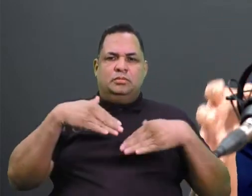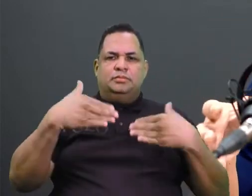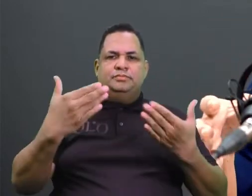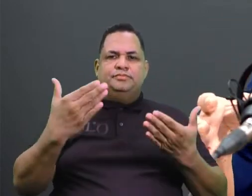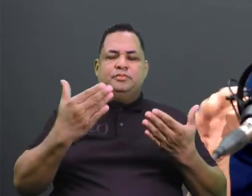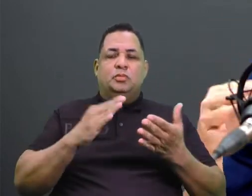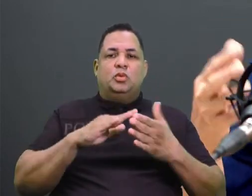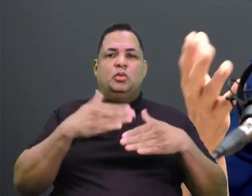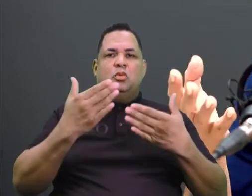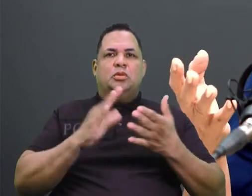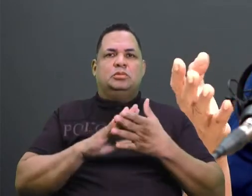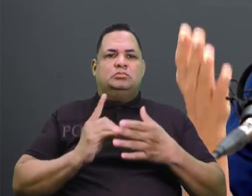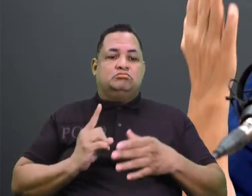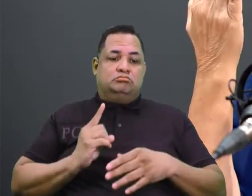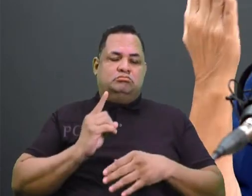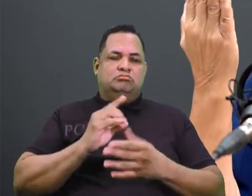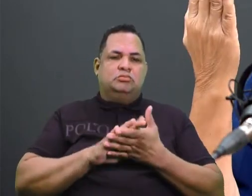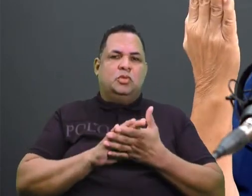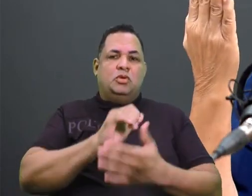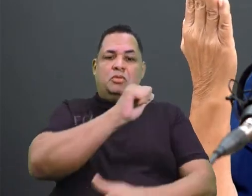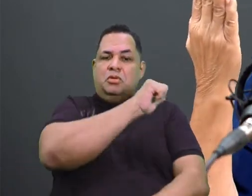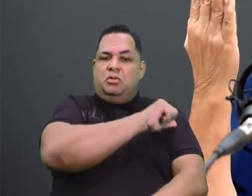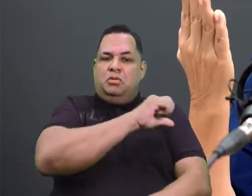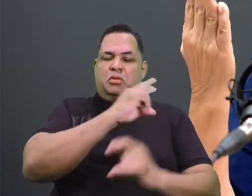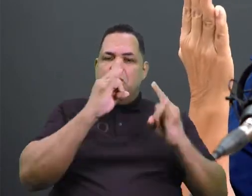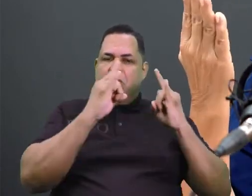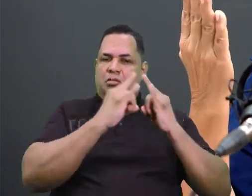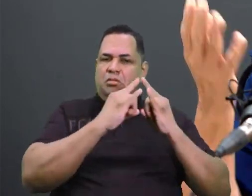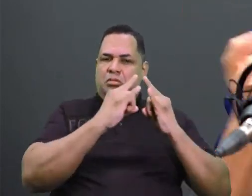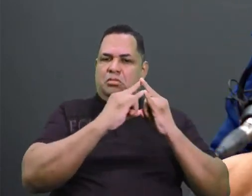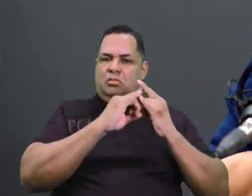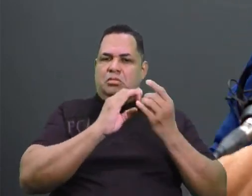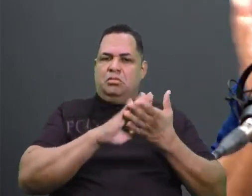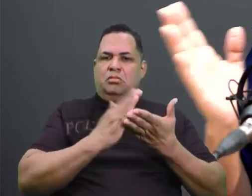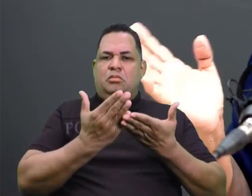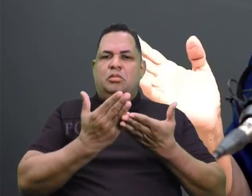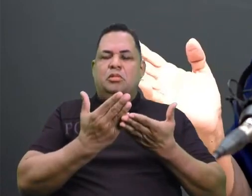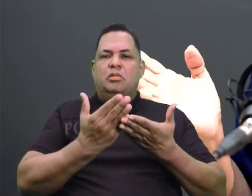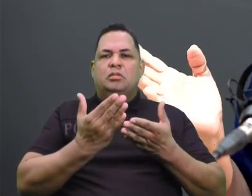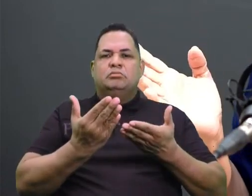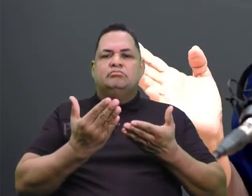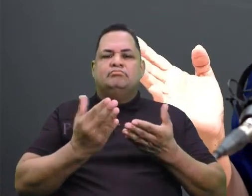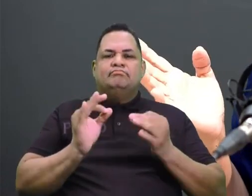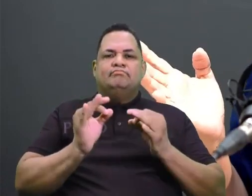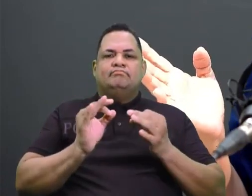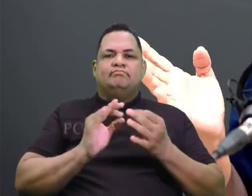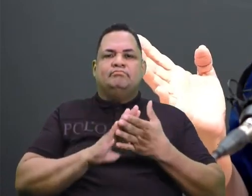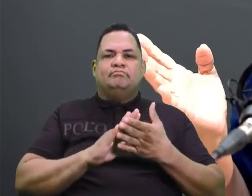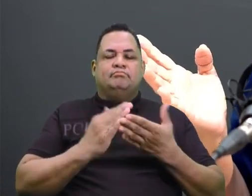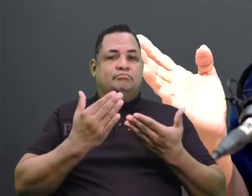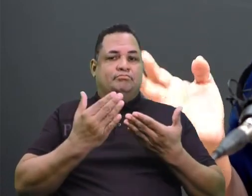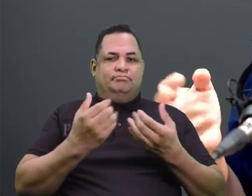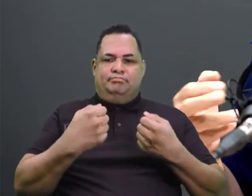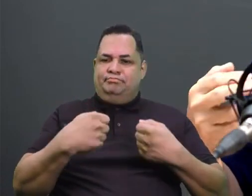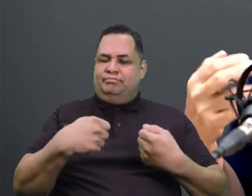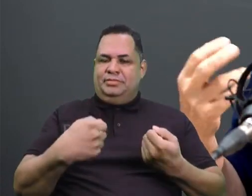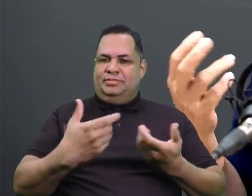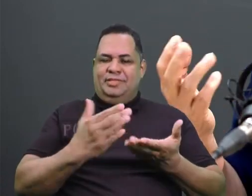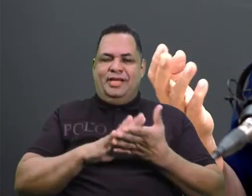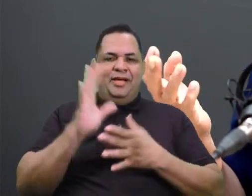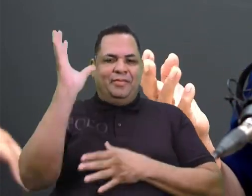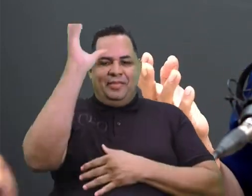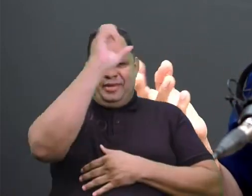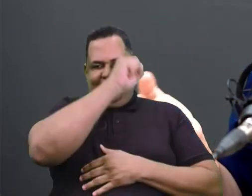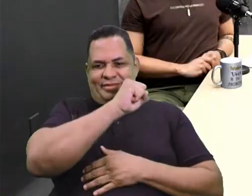para lá, e eu tive a sorte de me hospedar lá no Instituto, então não havia como não aprender língua de sinais dentro do